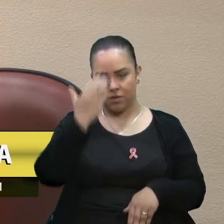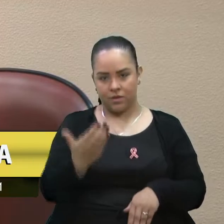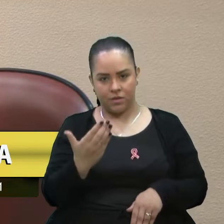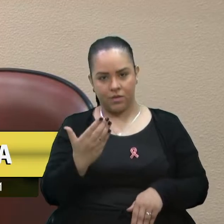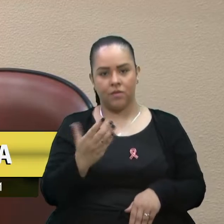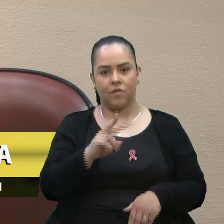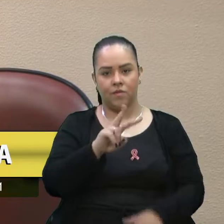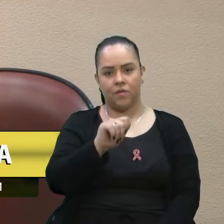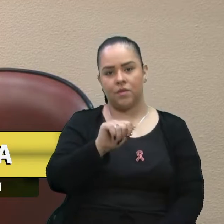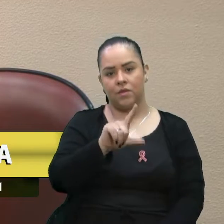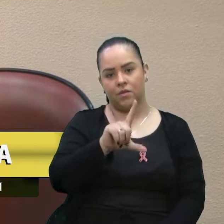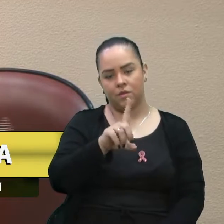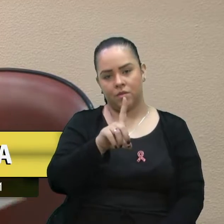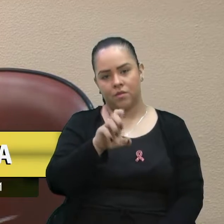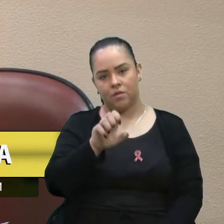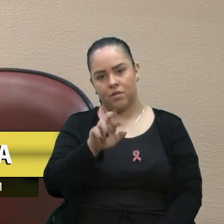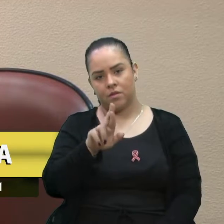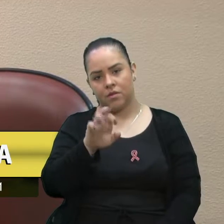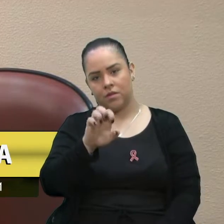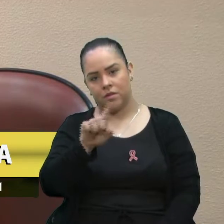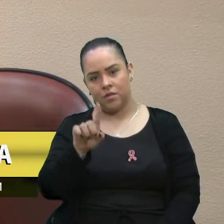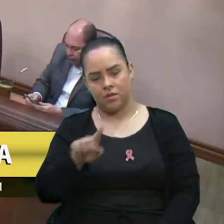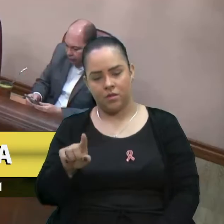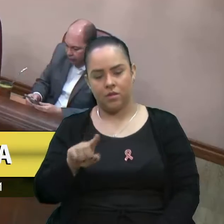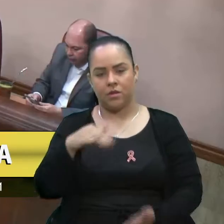Leite, secretário-geral do Sindicerv.